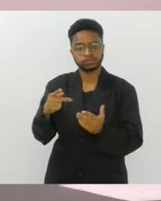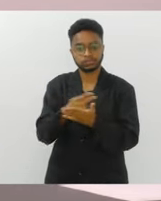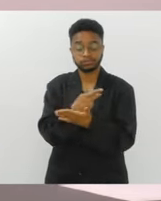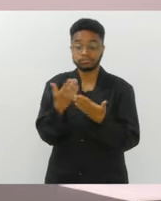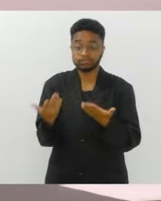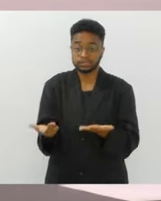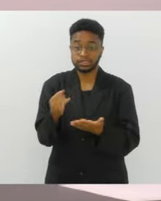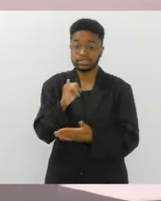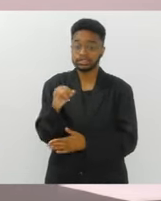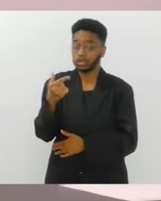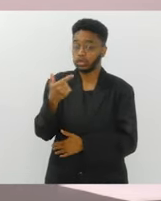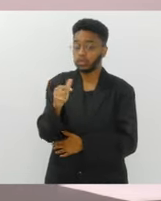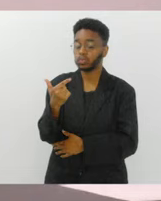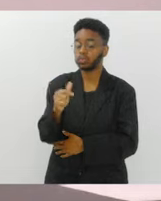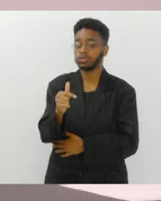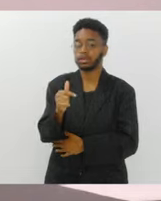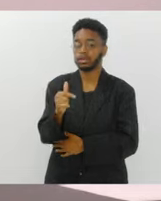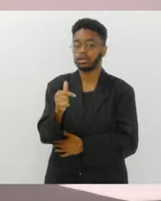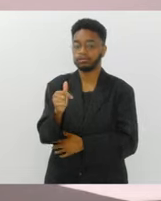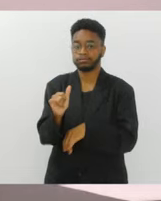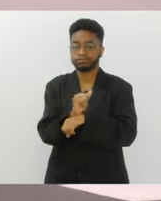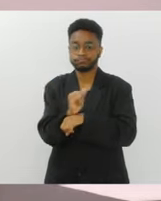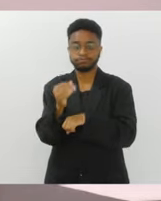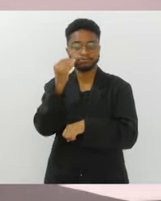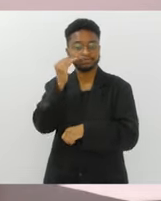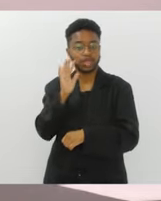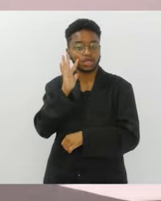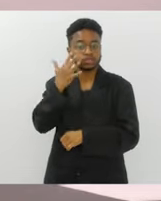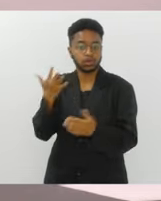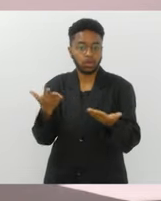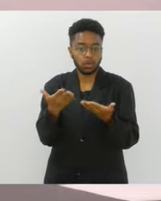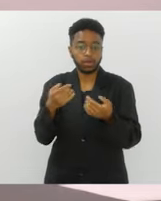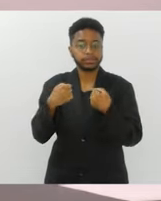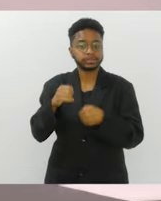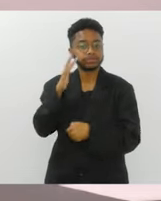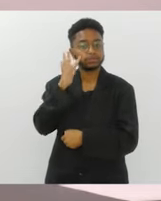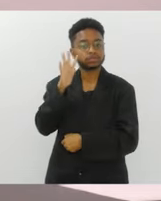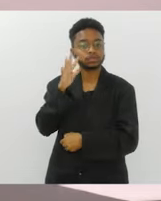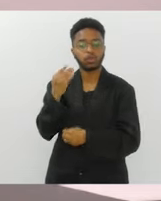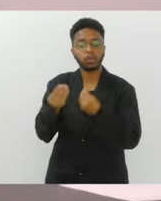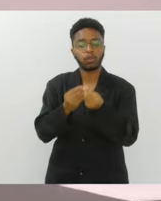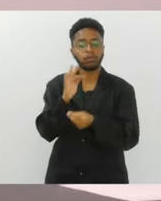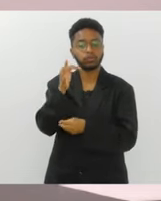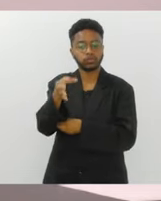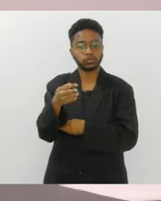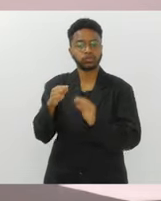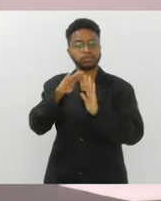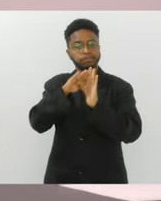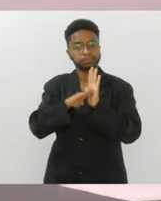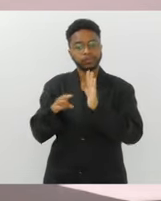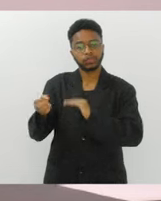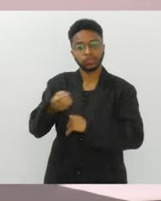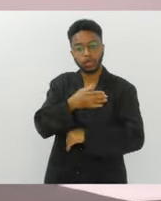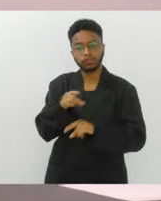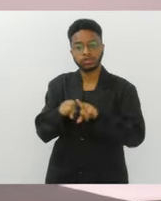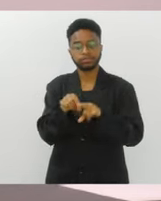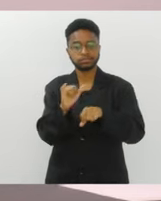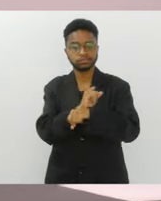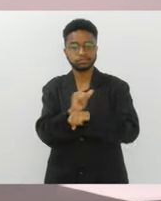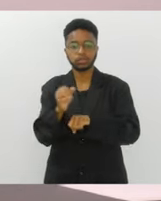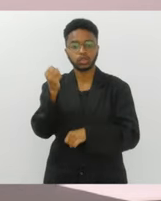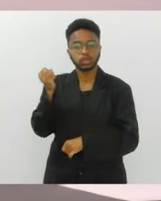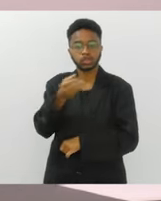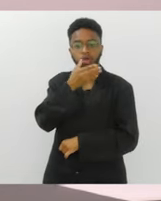tendo assim, esse mecanismo para resolver agora, que se pense para o futuro, que se pense em novas pautas, em novas formas de